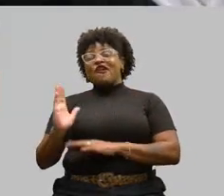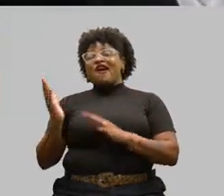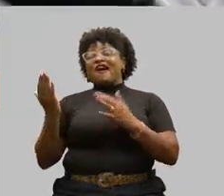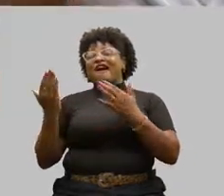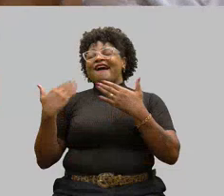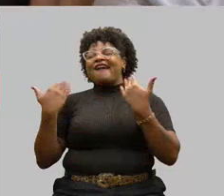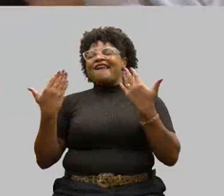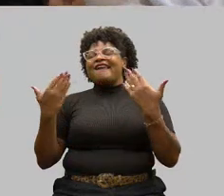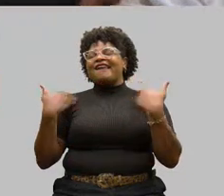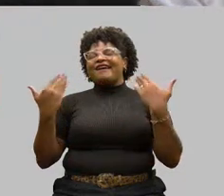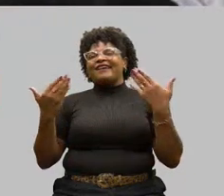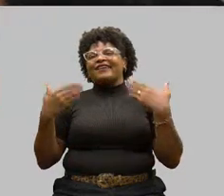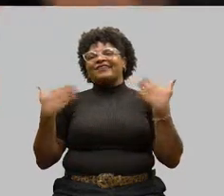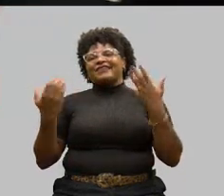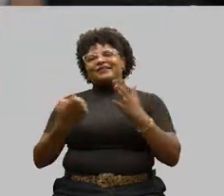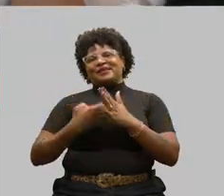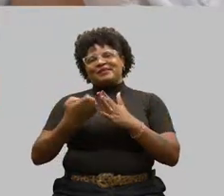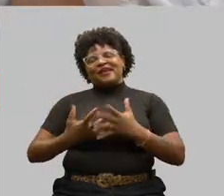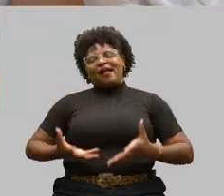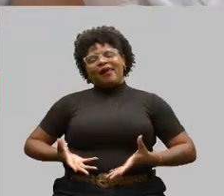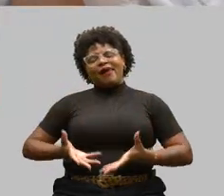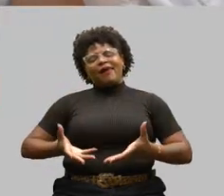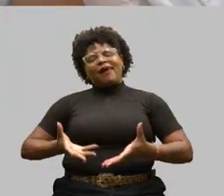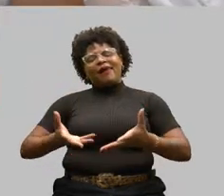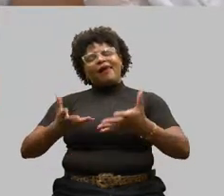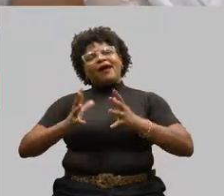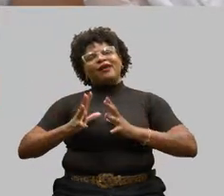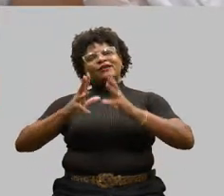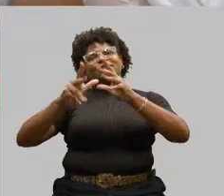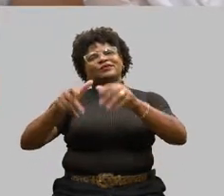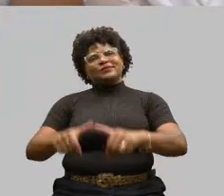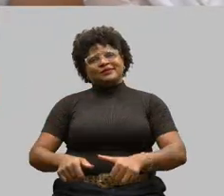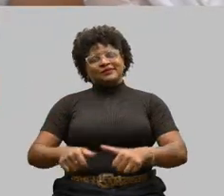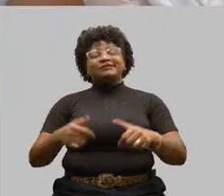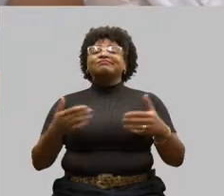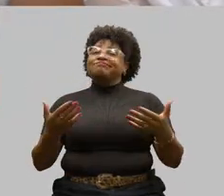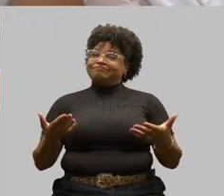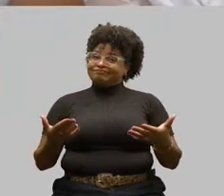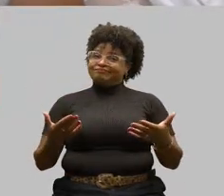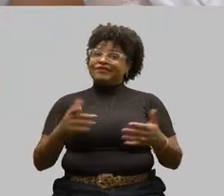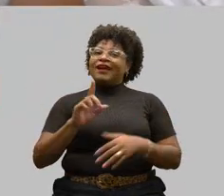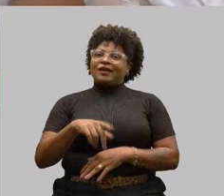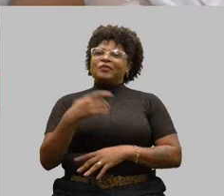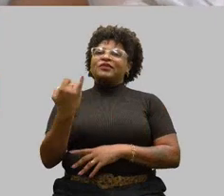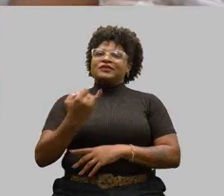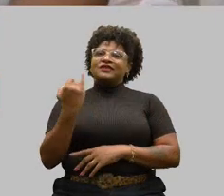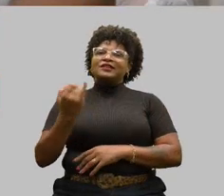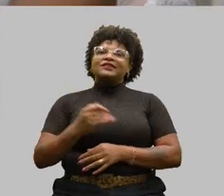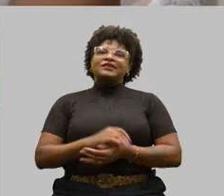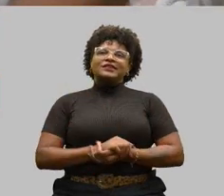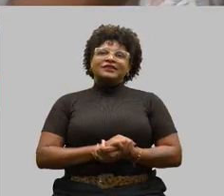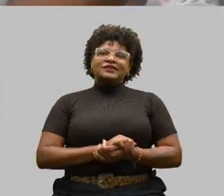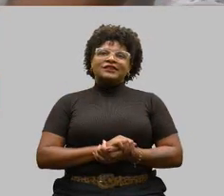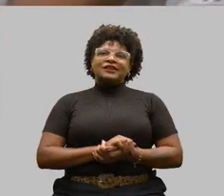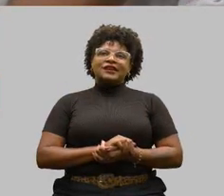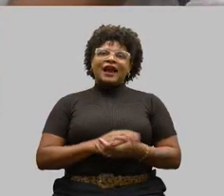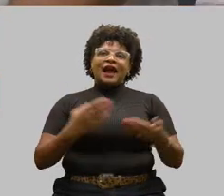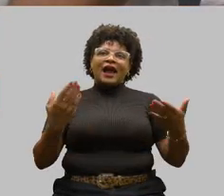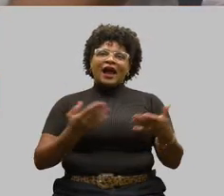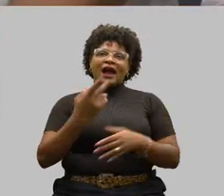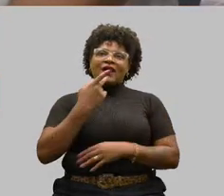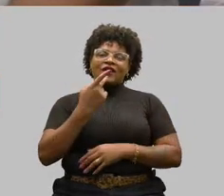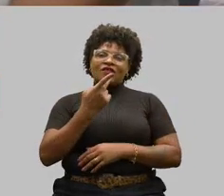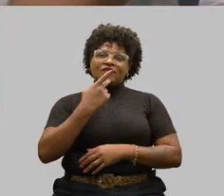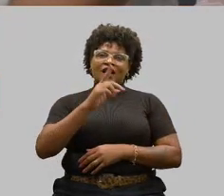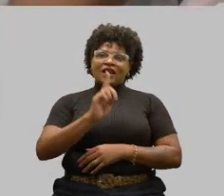motivou o pessoal que trabalha lá todo mundo está trabalhando mais alegre né isso é importante vamos passar a palavra Carlos